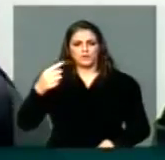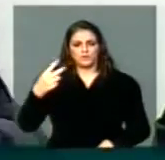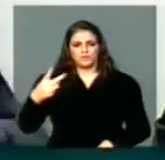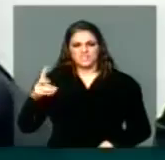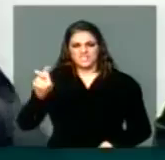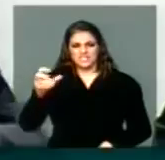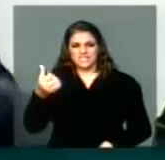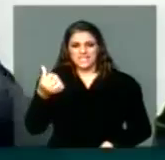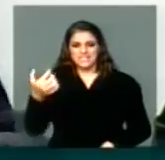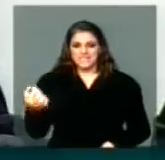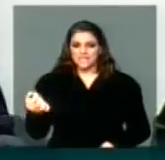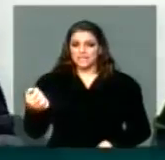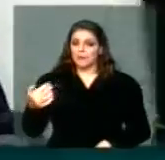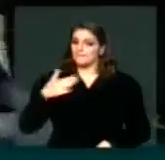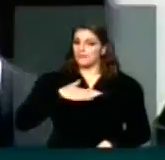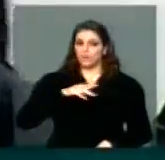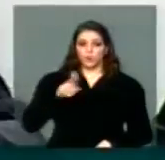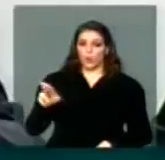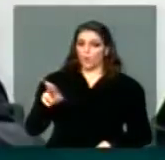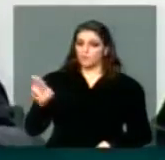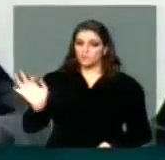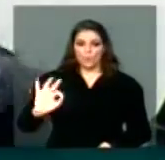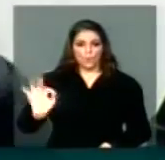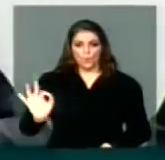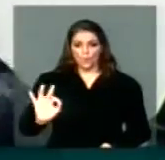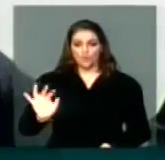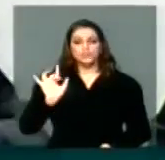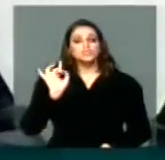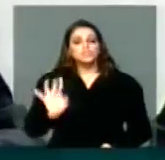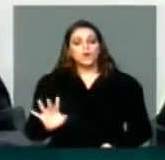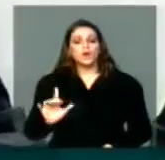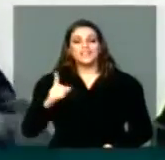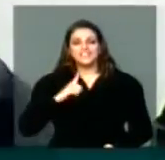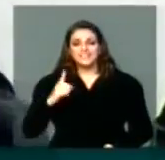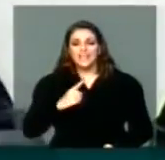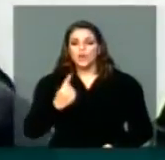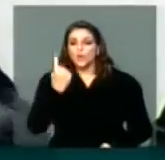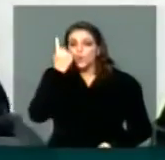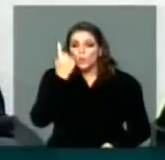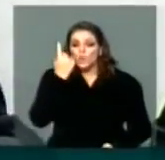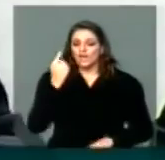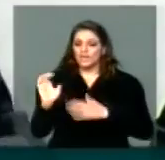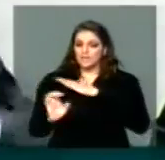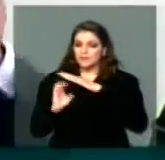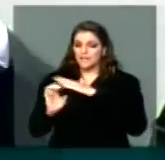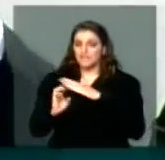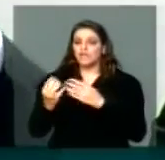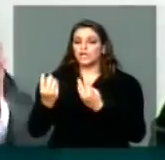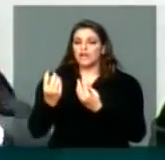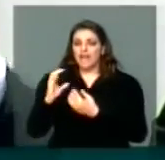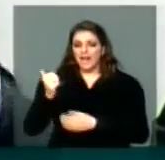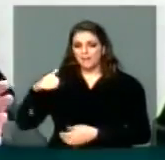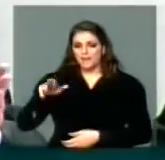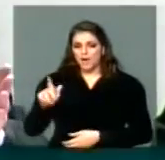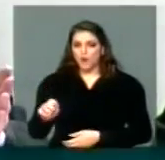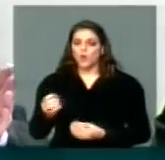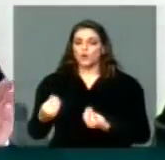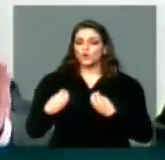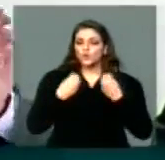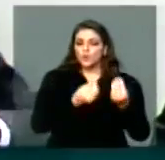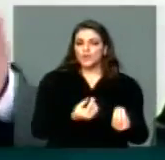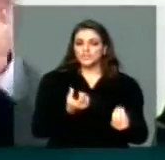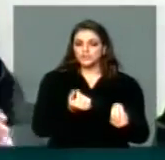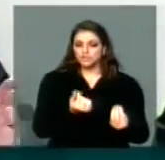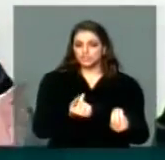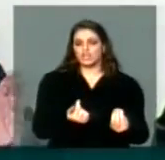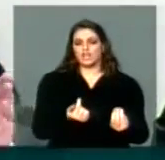5.260, a qual o meu nome não consta. Só resta a doação oficial da Camargo Correia e aquele esfere do PMDB,